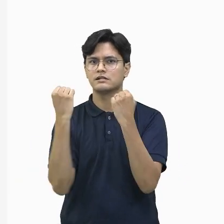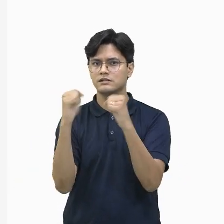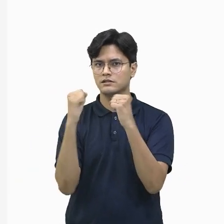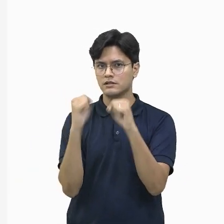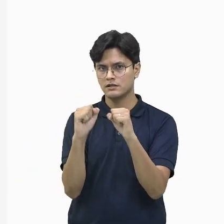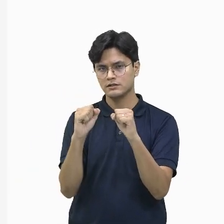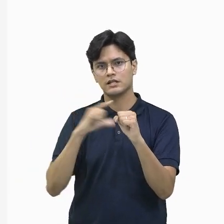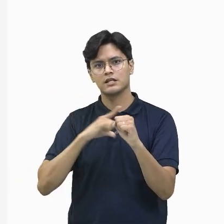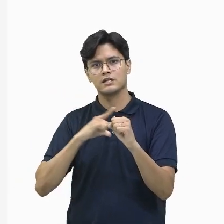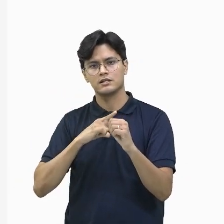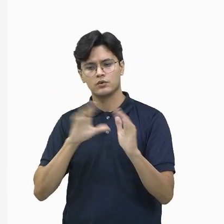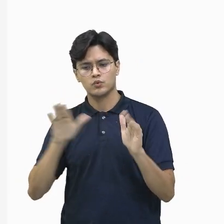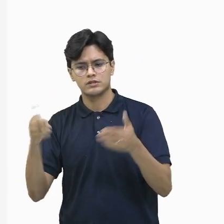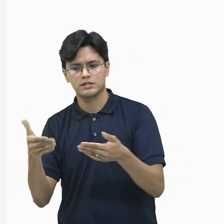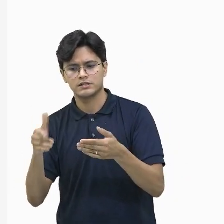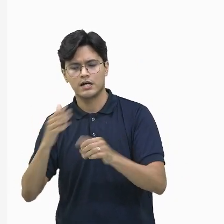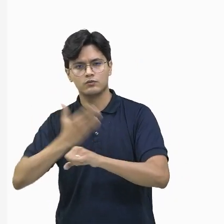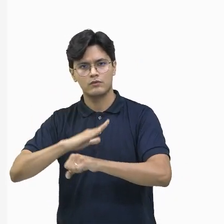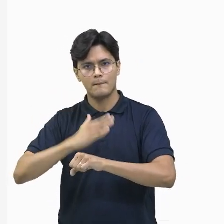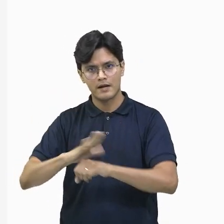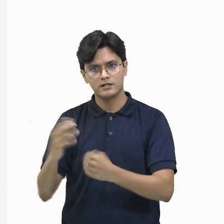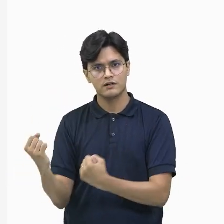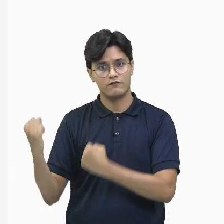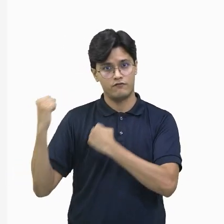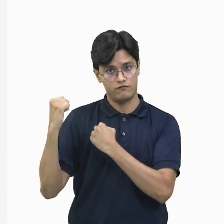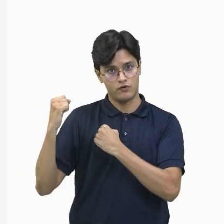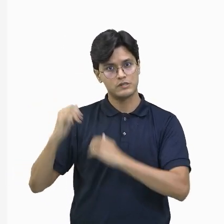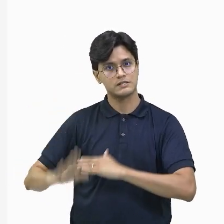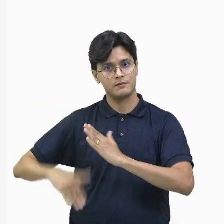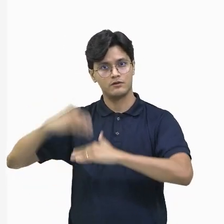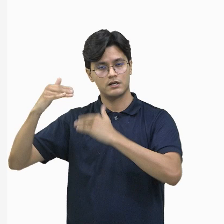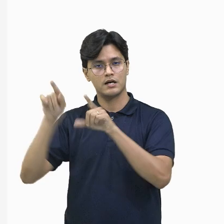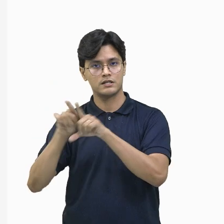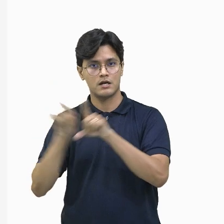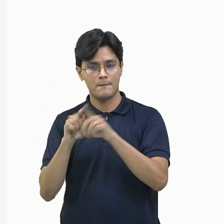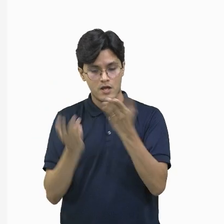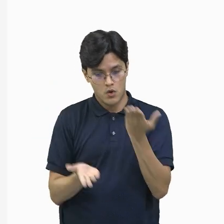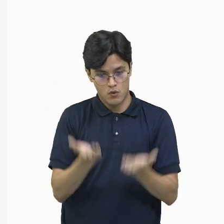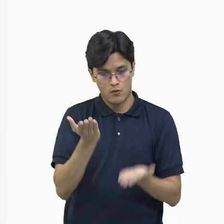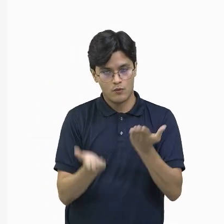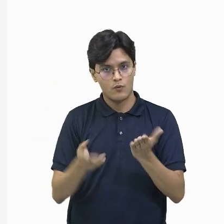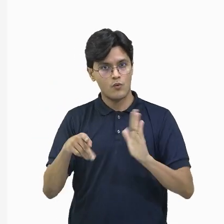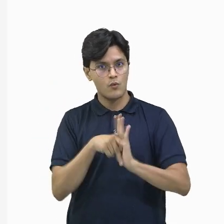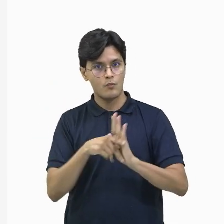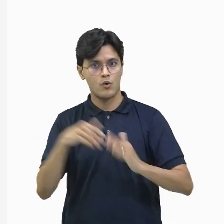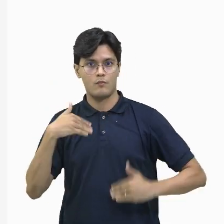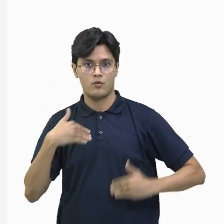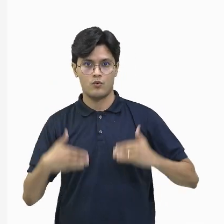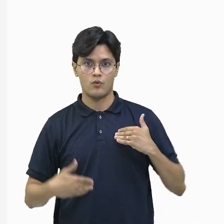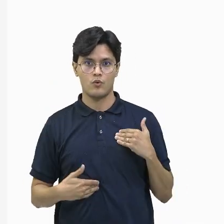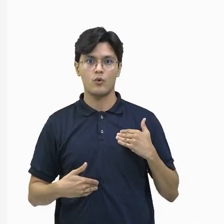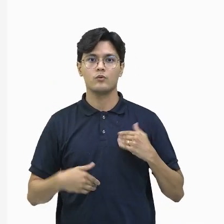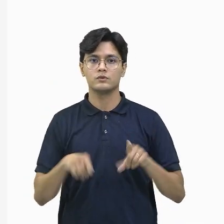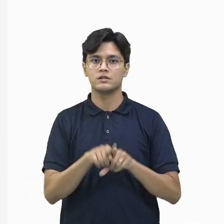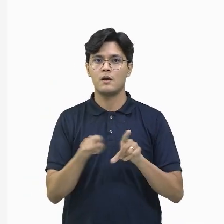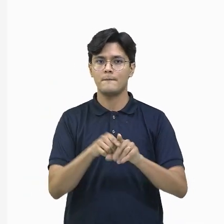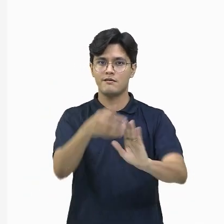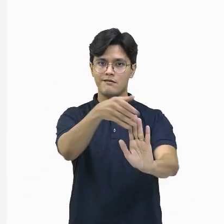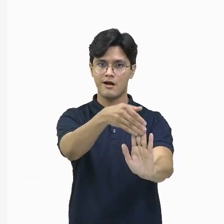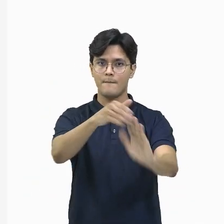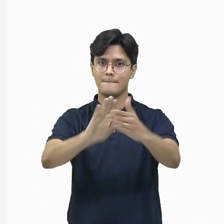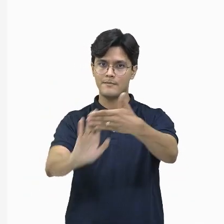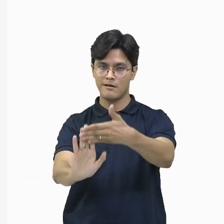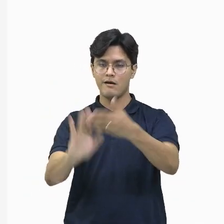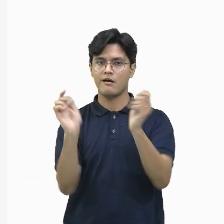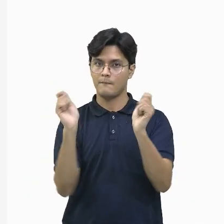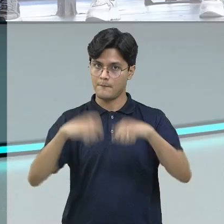força, da coordenação, da flexibilidade e a estabilidade do nosso corpo. Ou seja, vai nos ajudar